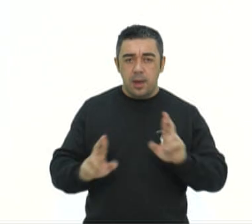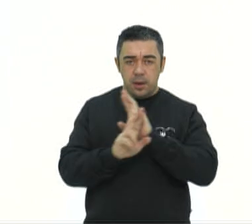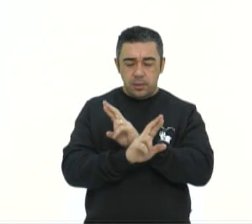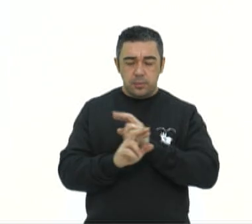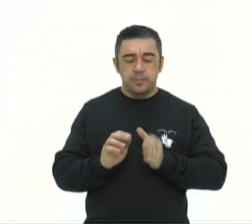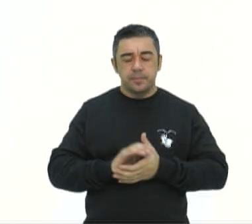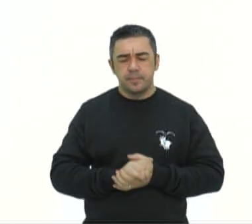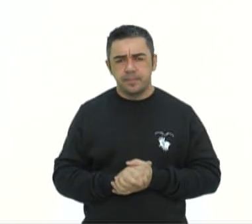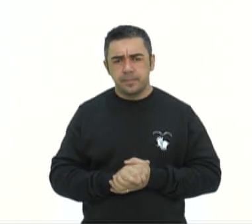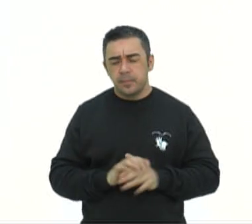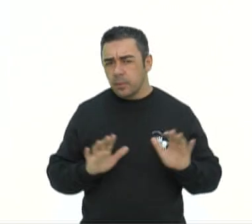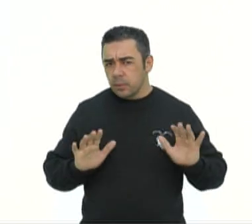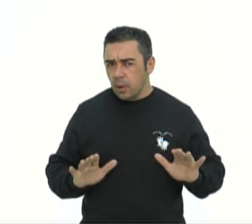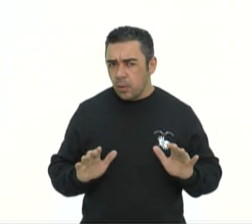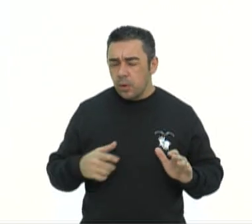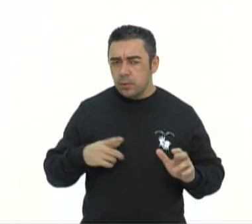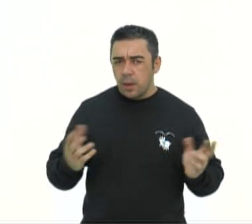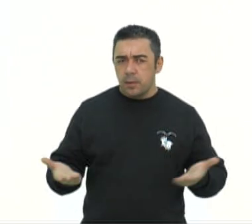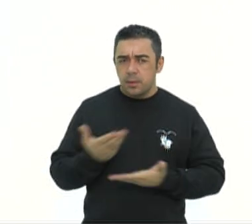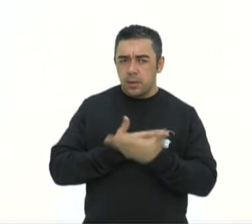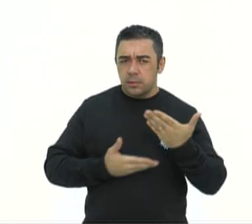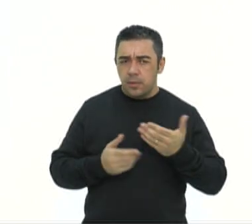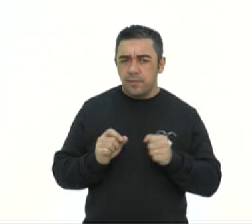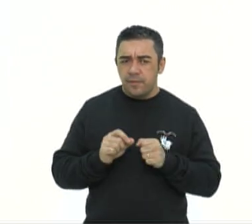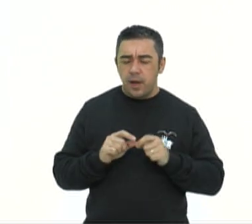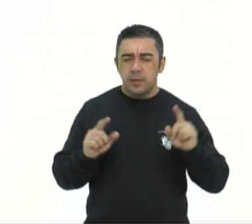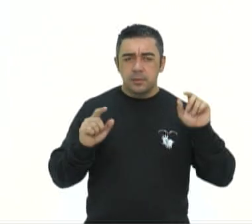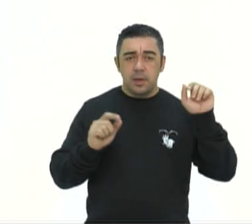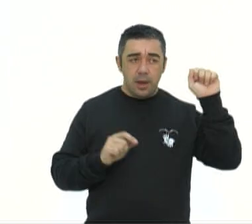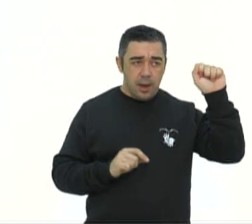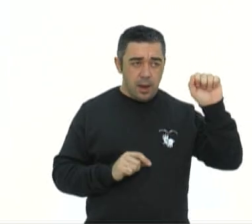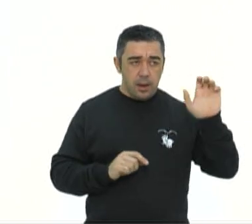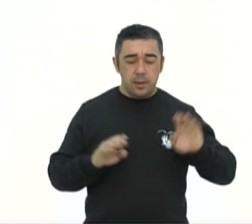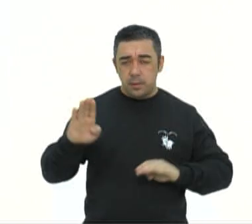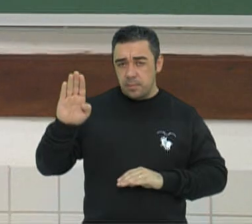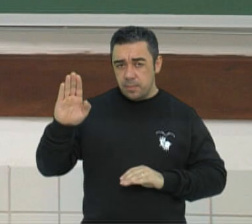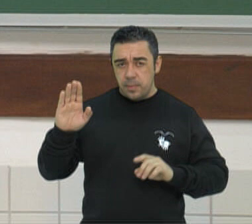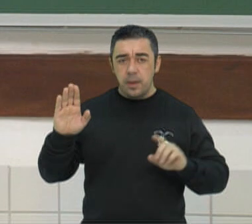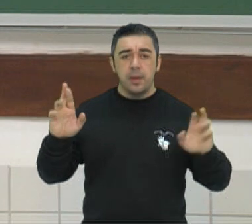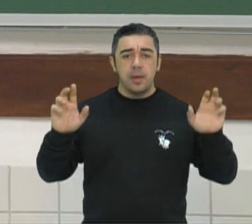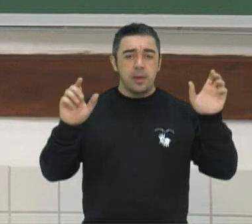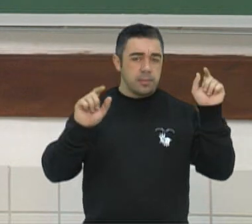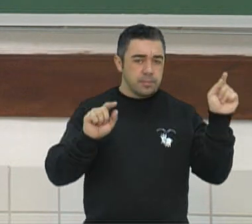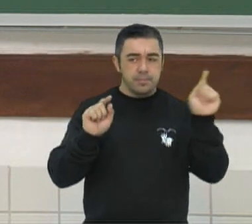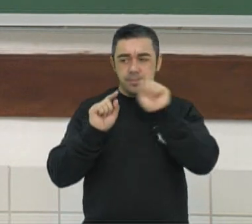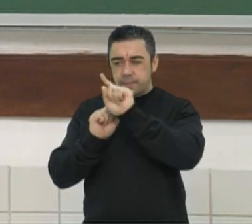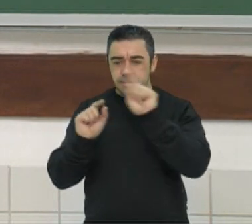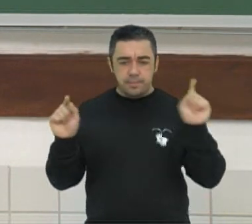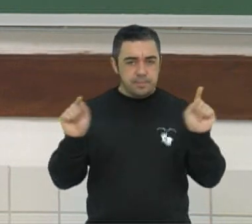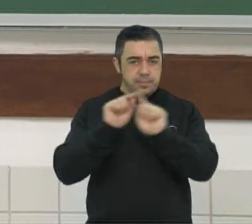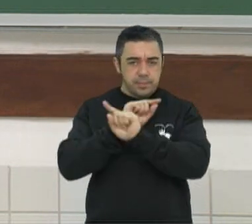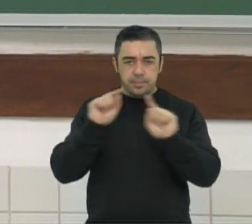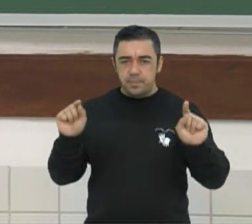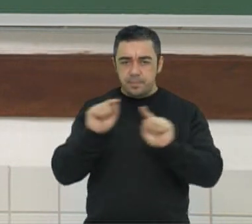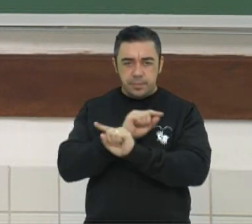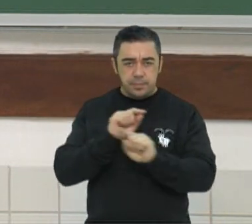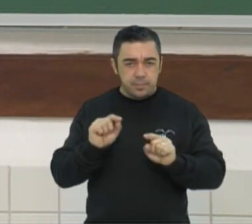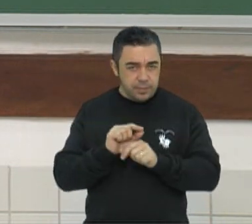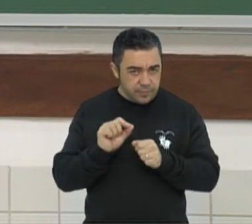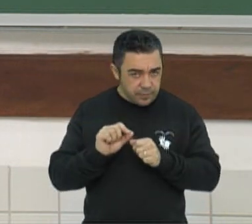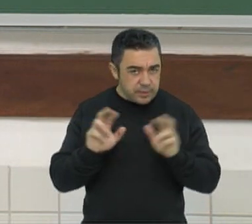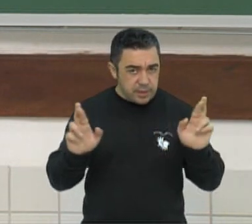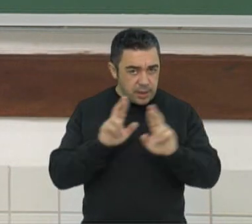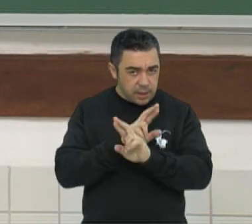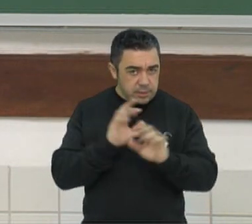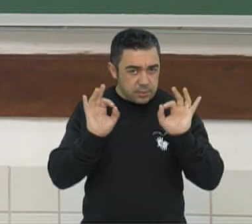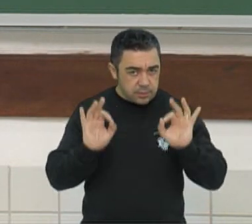ecológicas. Com respeito a essas interações, associe as colunas A e B. Então, você vai ler para mim o que está escrito na coluna A e associar com o que está escrito na coluna